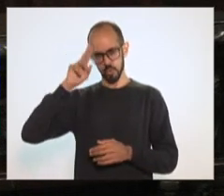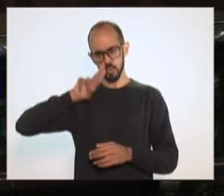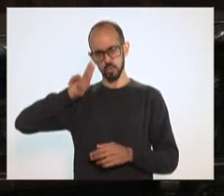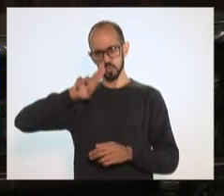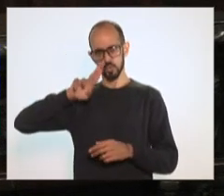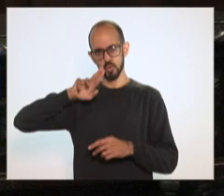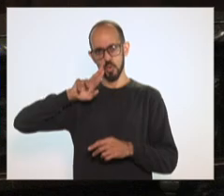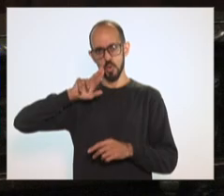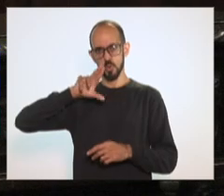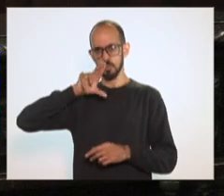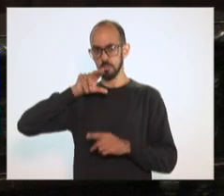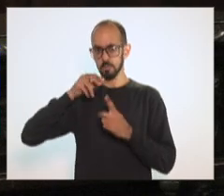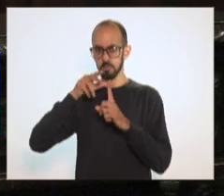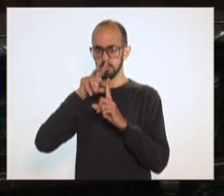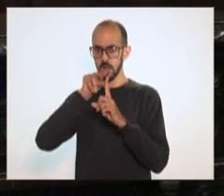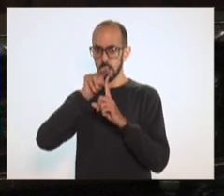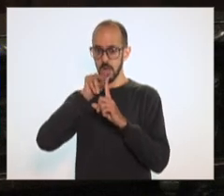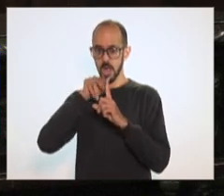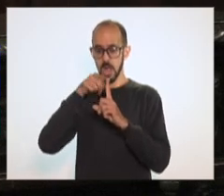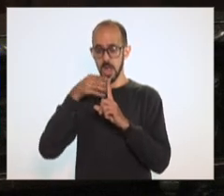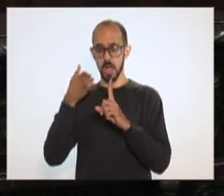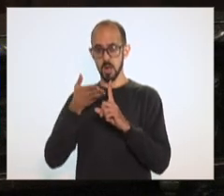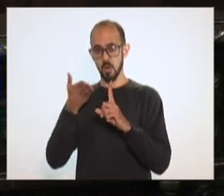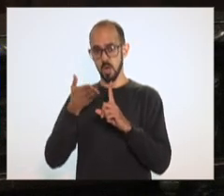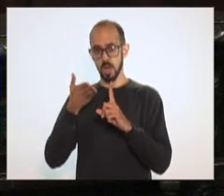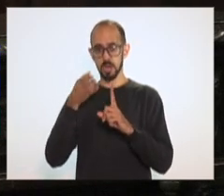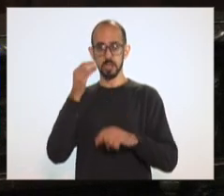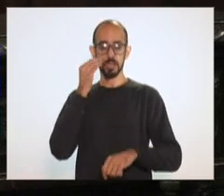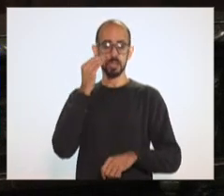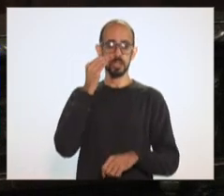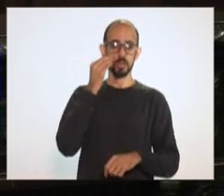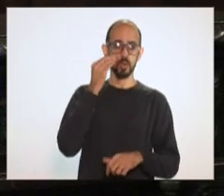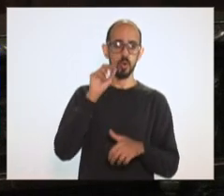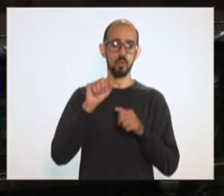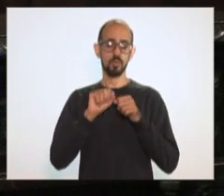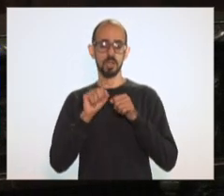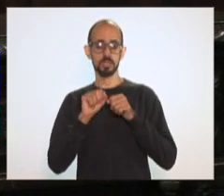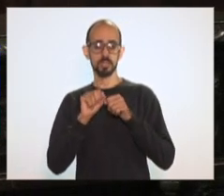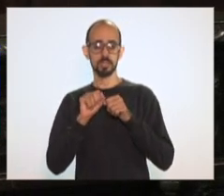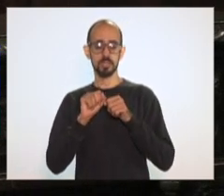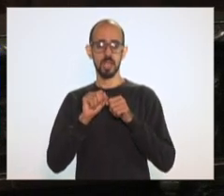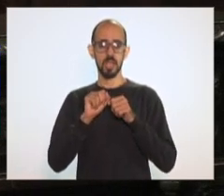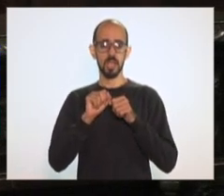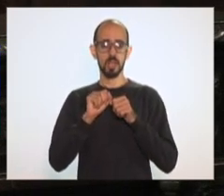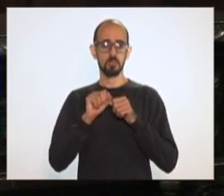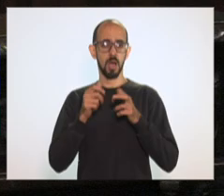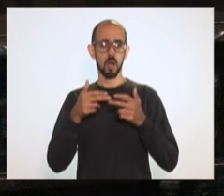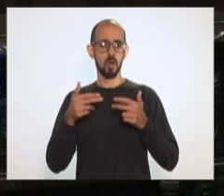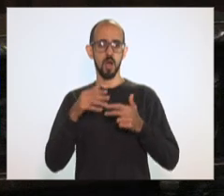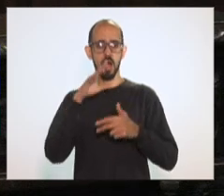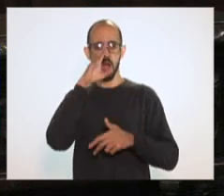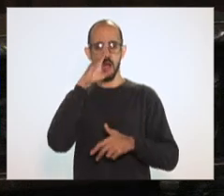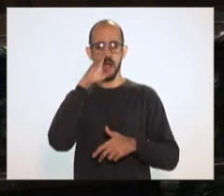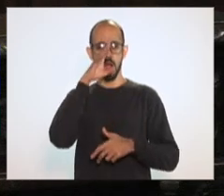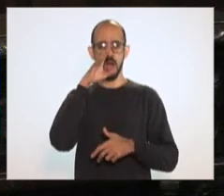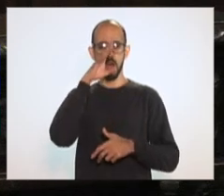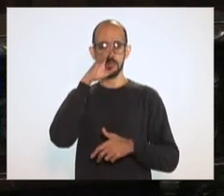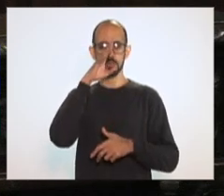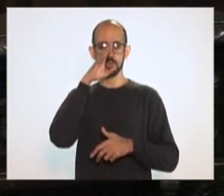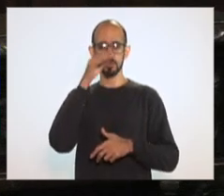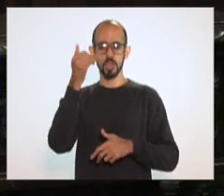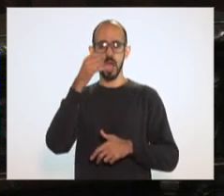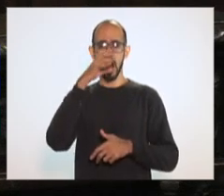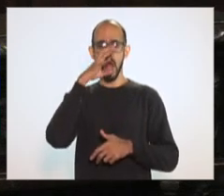disse aqui, que tentou causar uma coisa completamente absurda, acusar o PSOL de ser